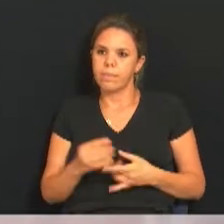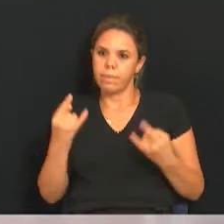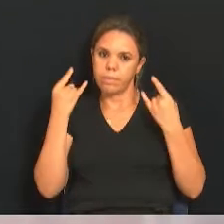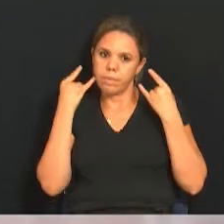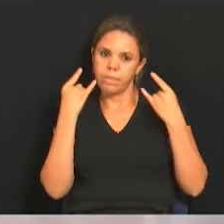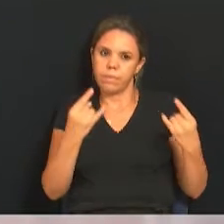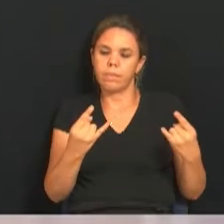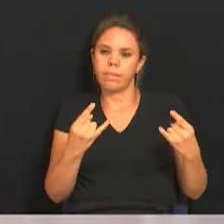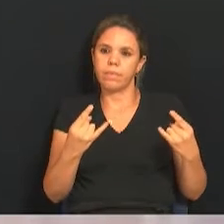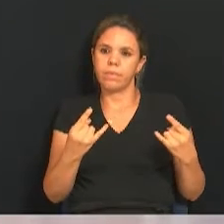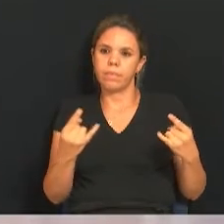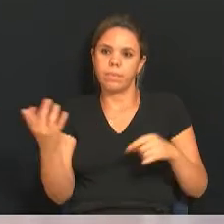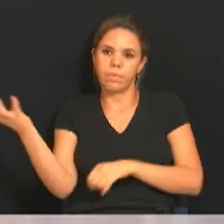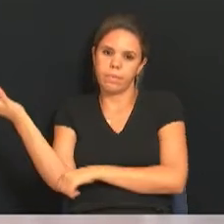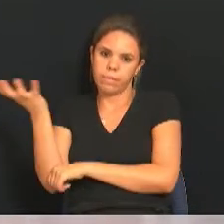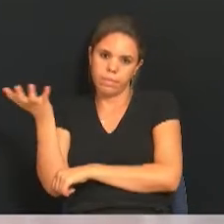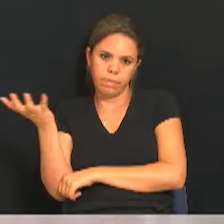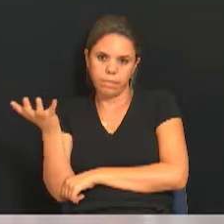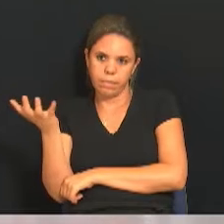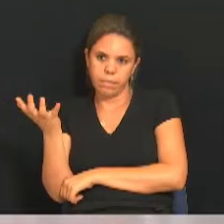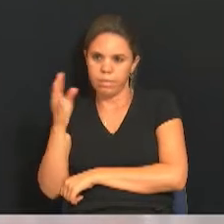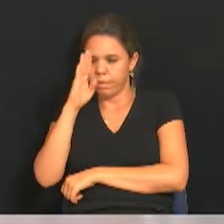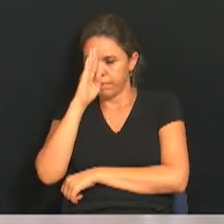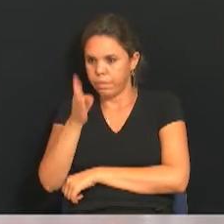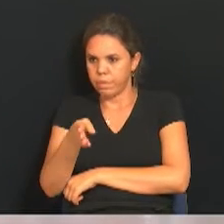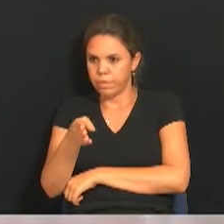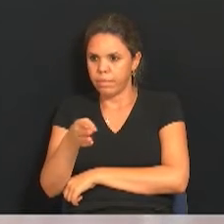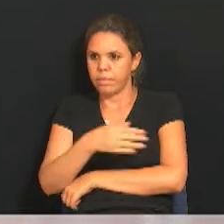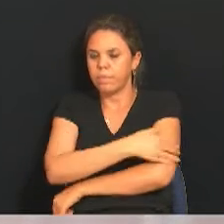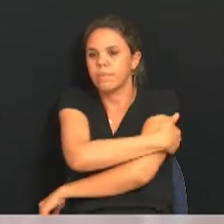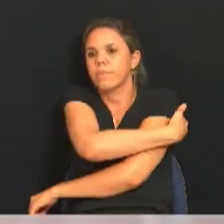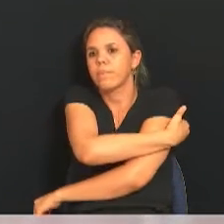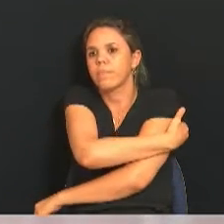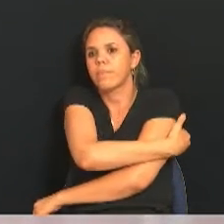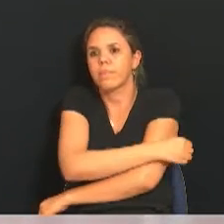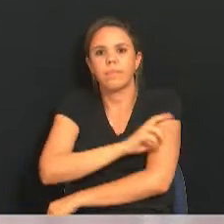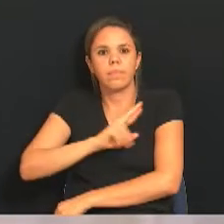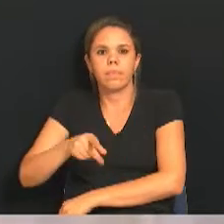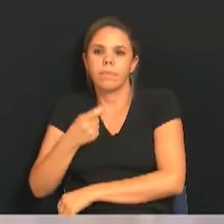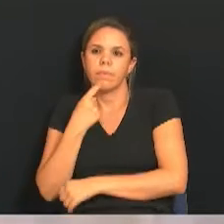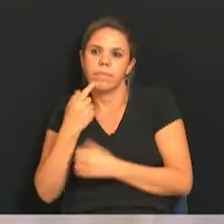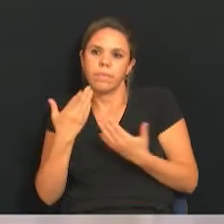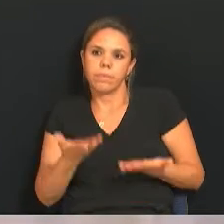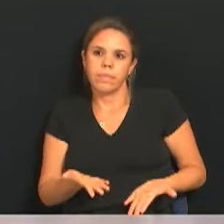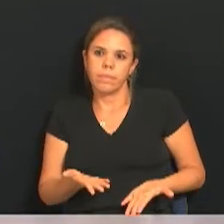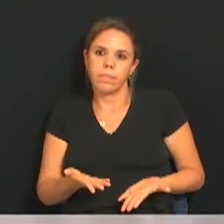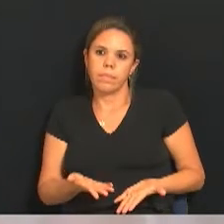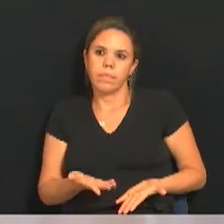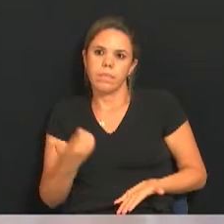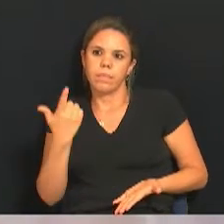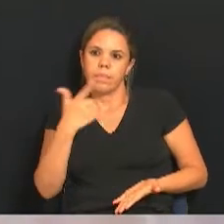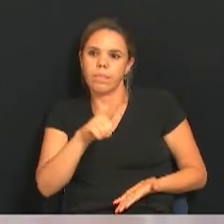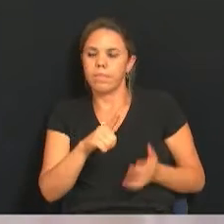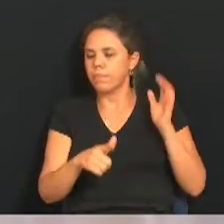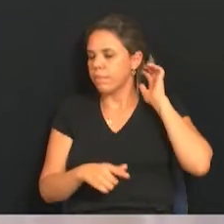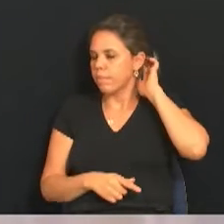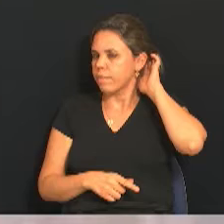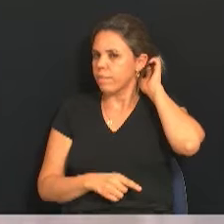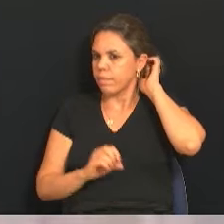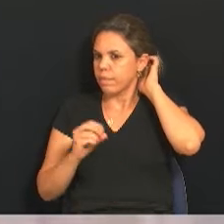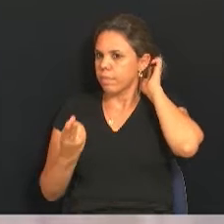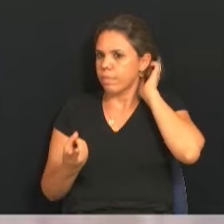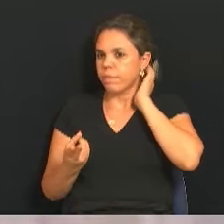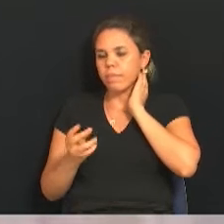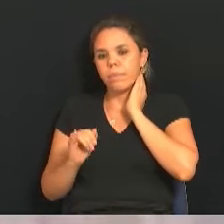para os moradores de rua, principalmente dos que não são de Campinas, os que estão ou de passagem ou